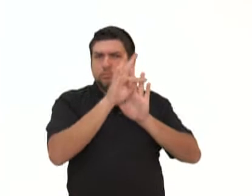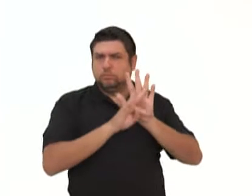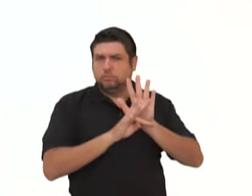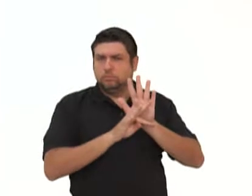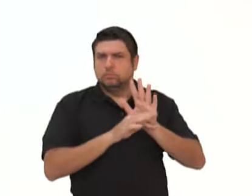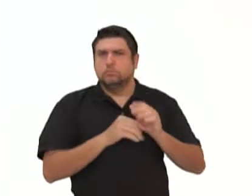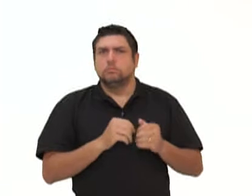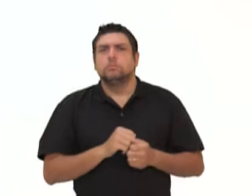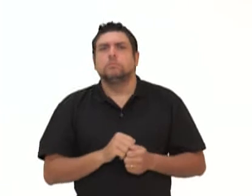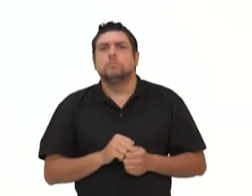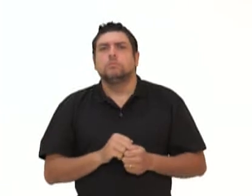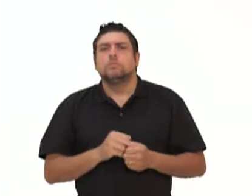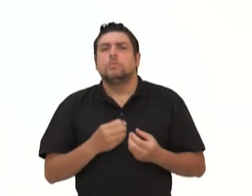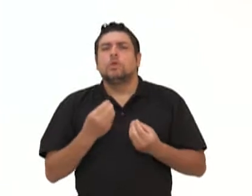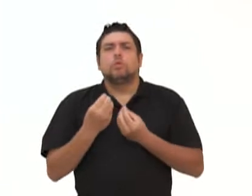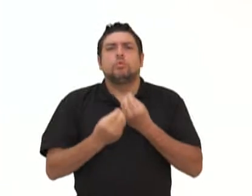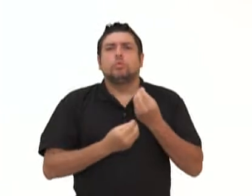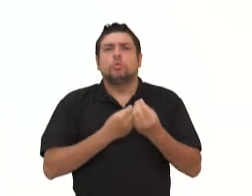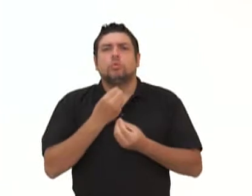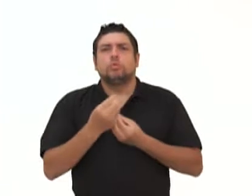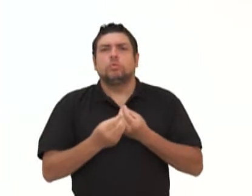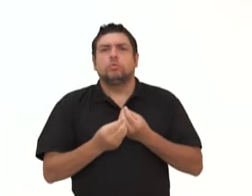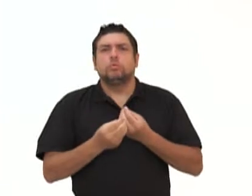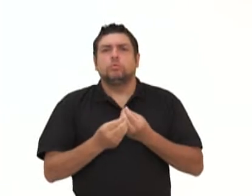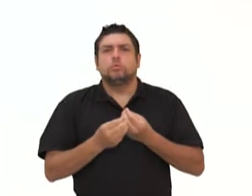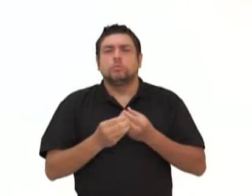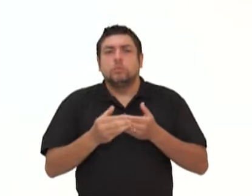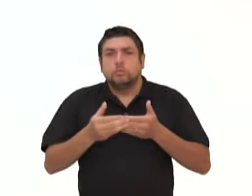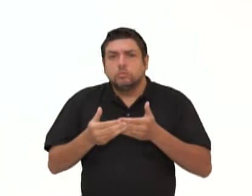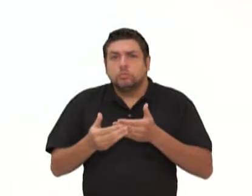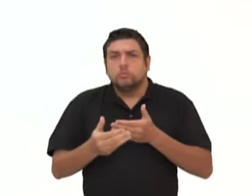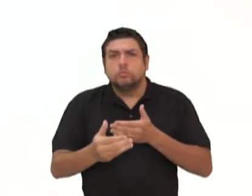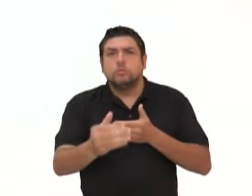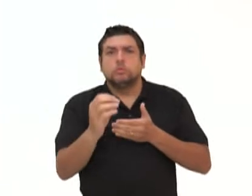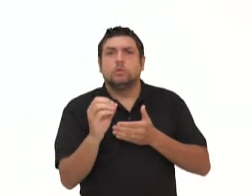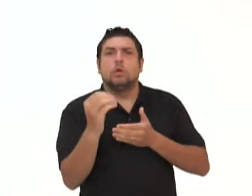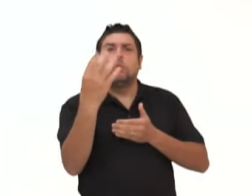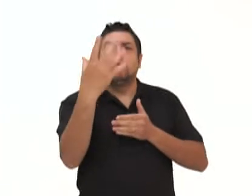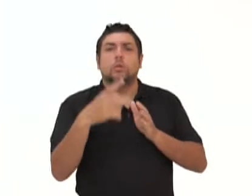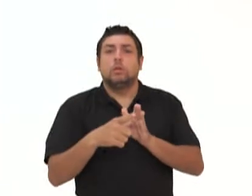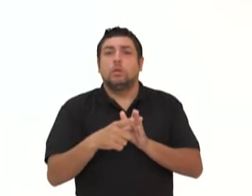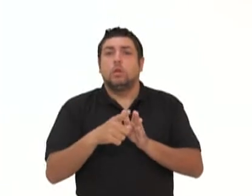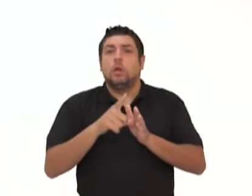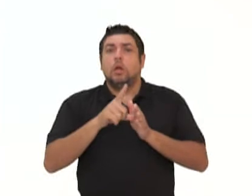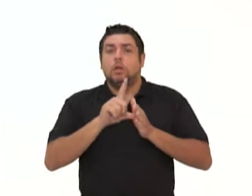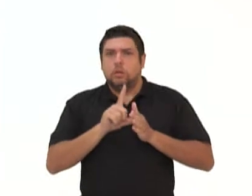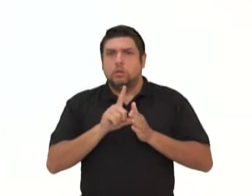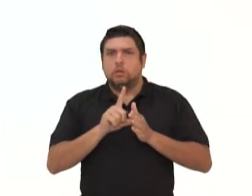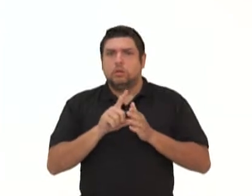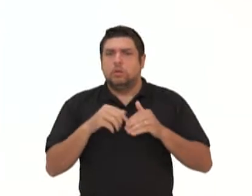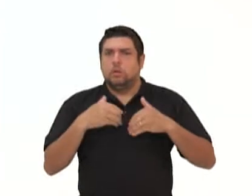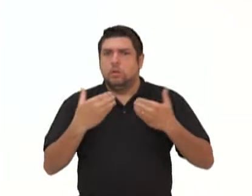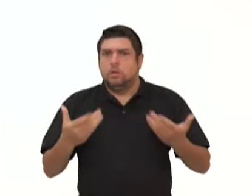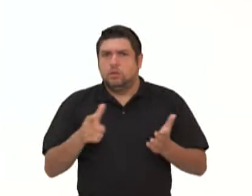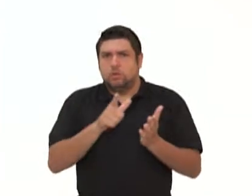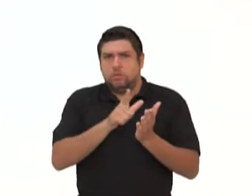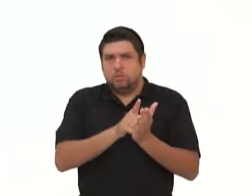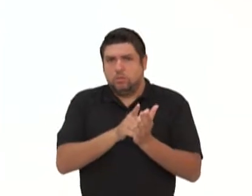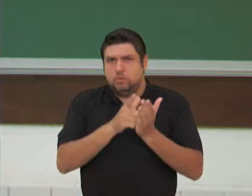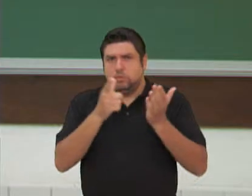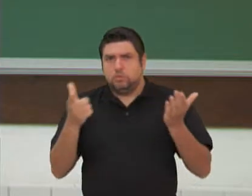función antecipar el contenido del género textual principal. Então, um titular, a manchete, ela pode ser para o gênero